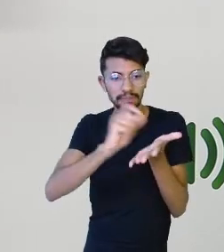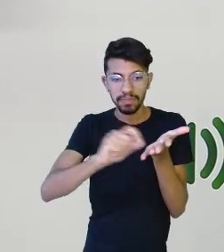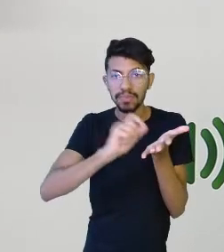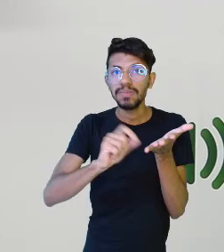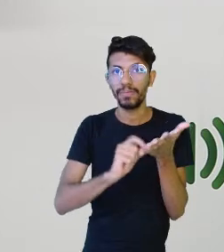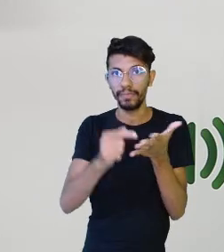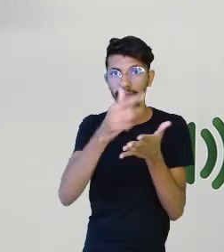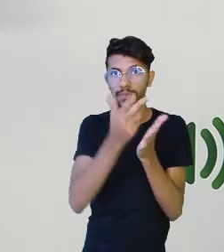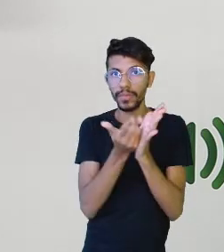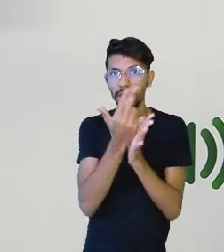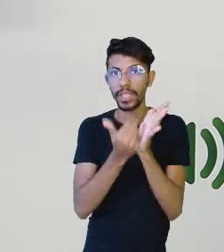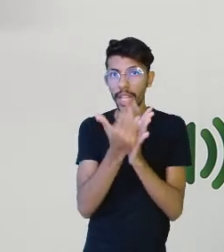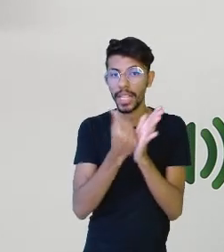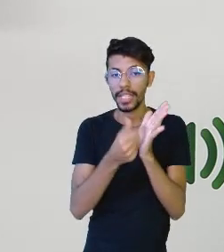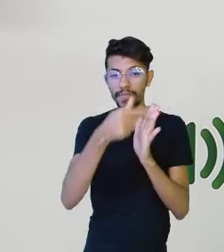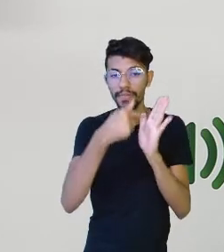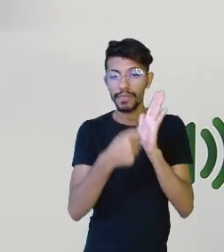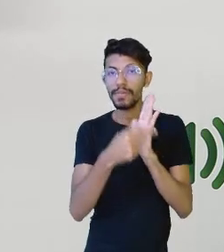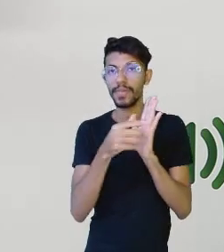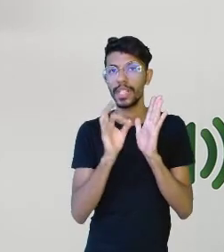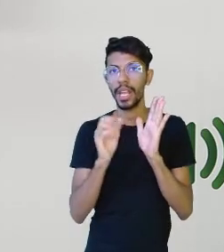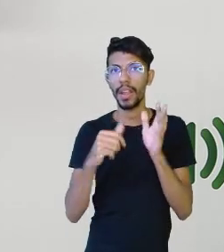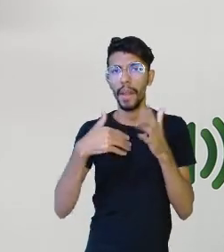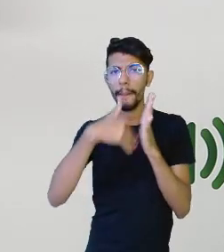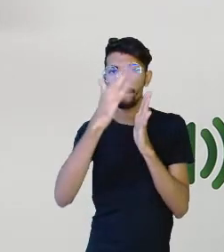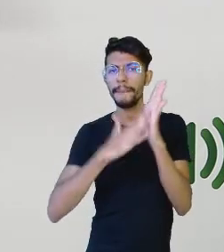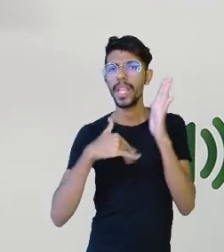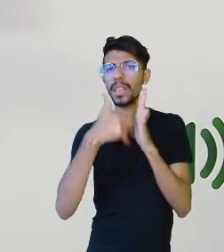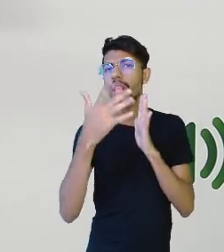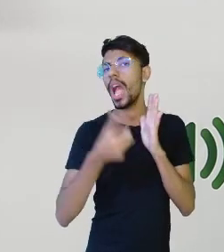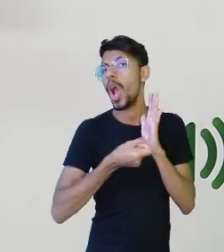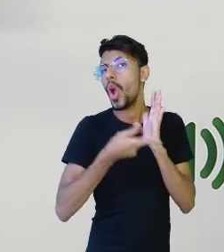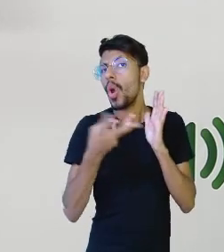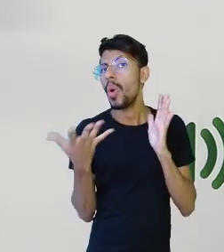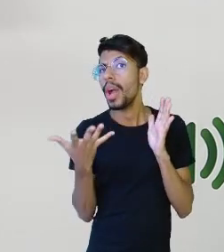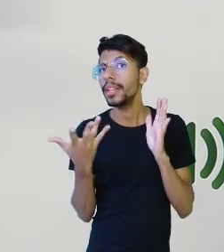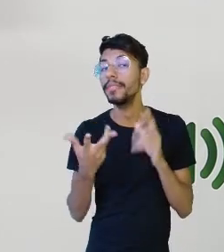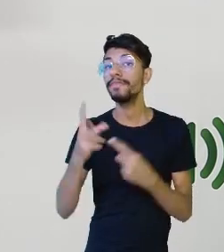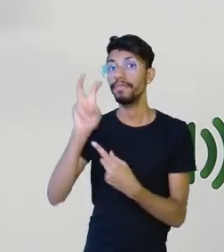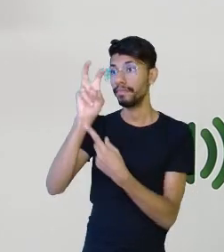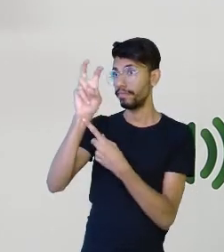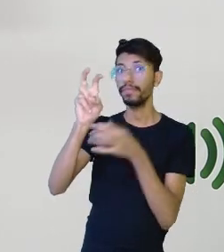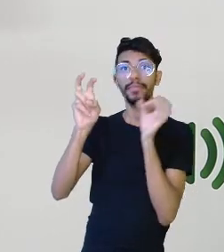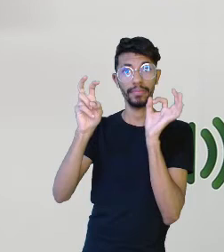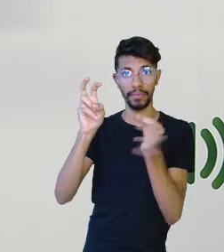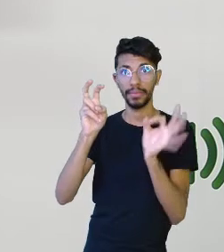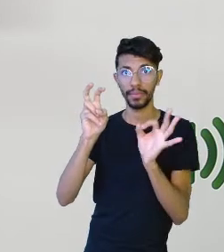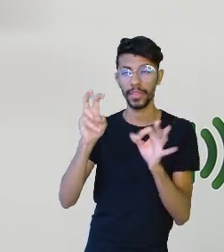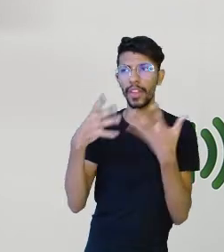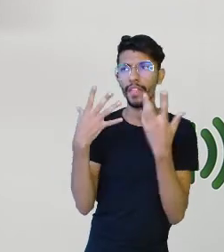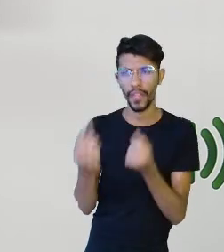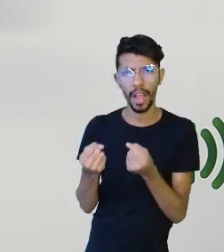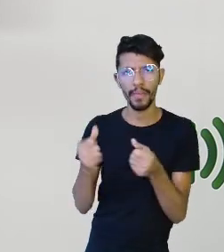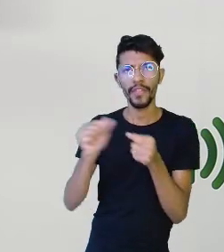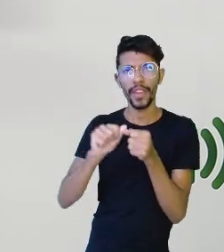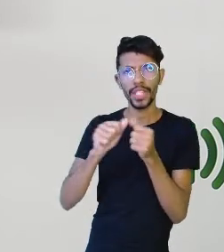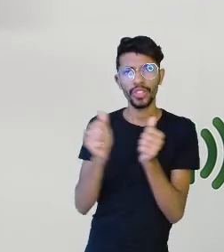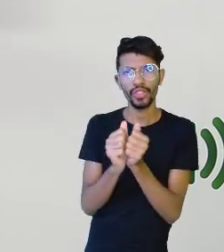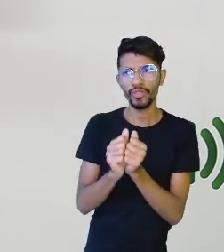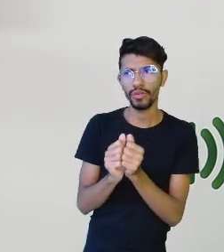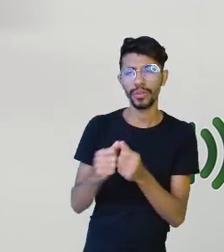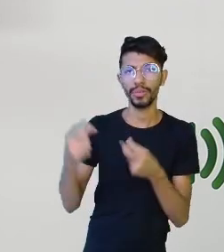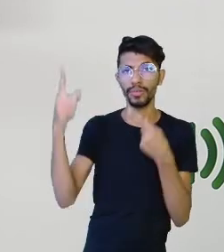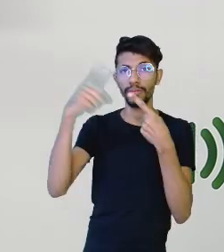Vamos pintar quantas? 5, né? Vamos lá. Tô com vocês, tô com vocês.